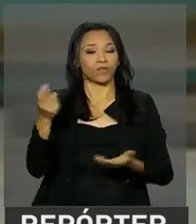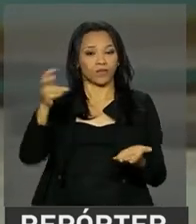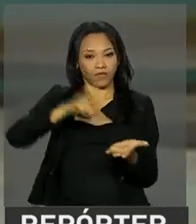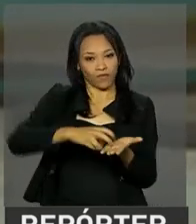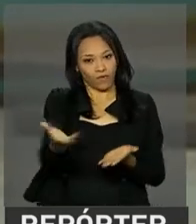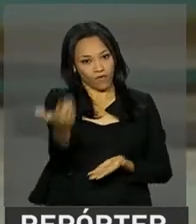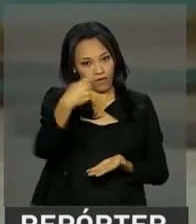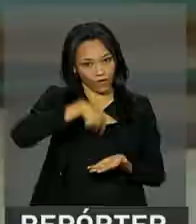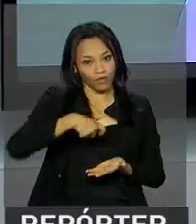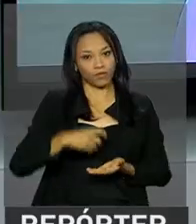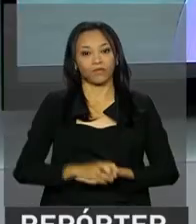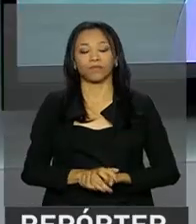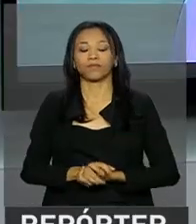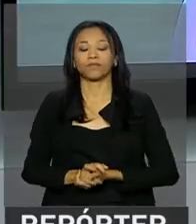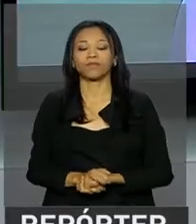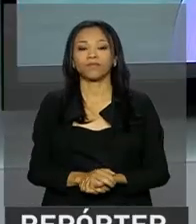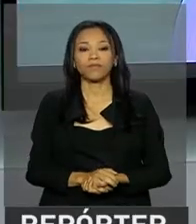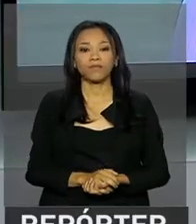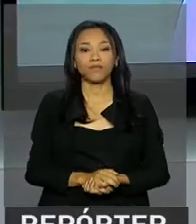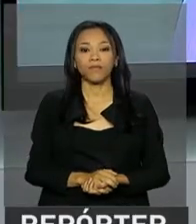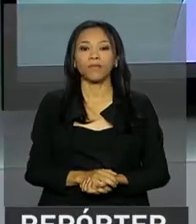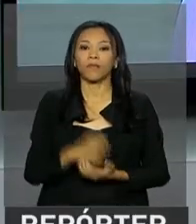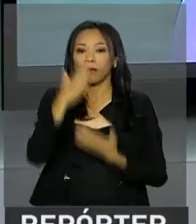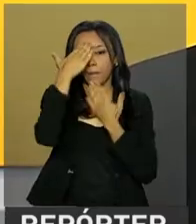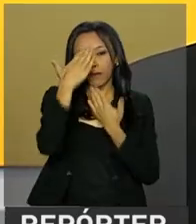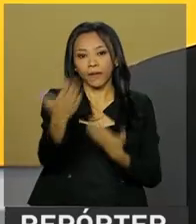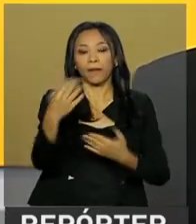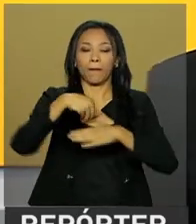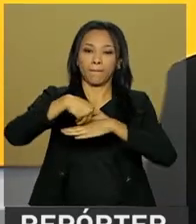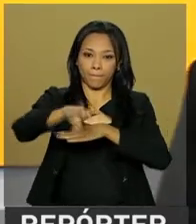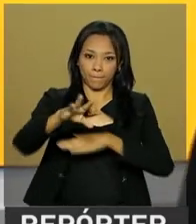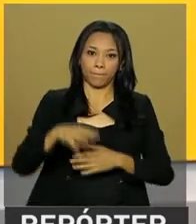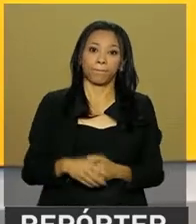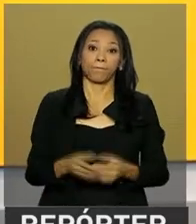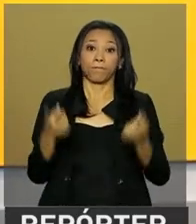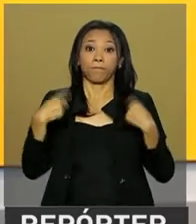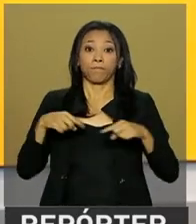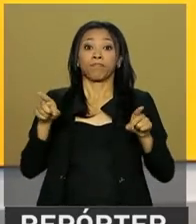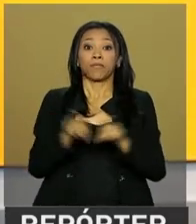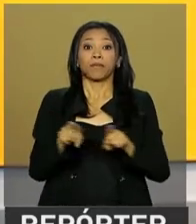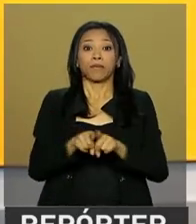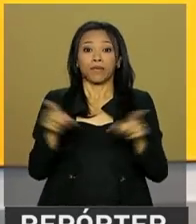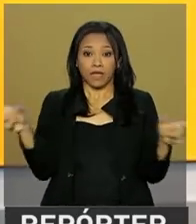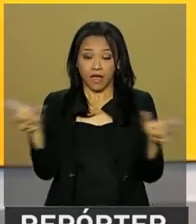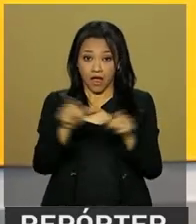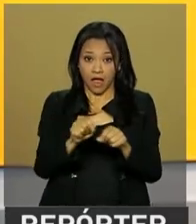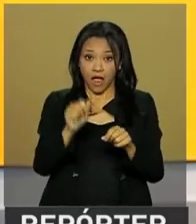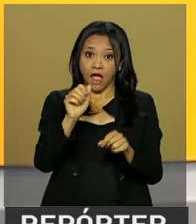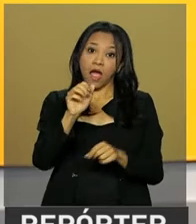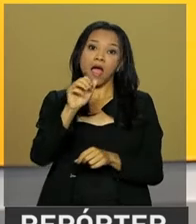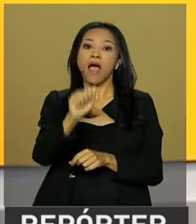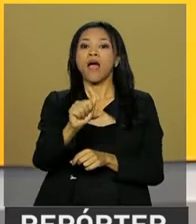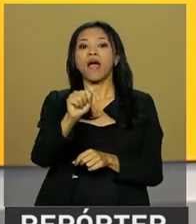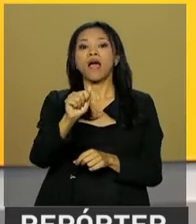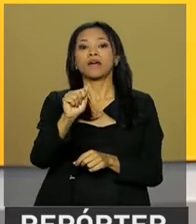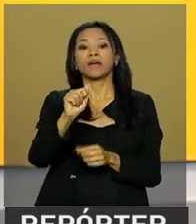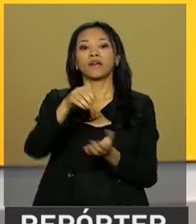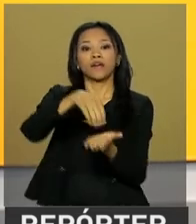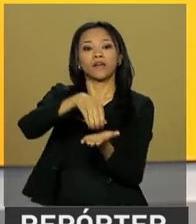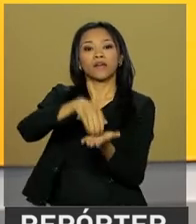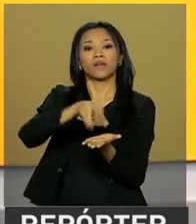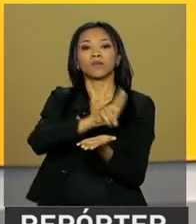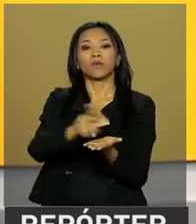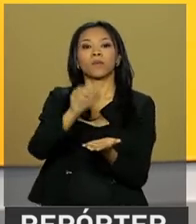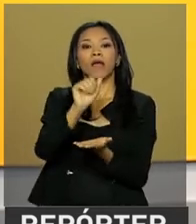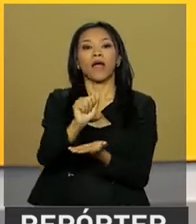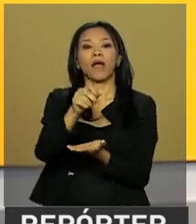no estúdio leandro toque gabriela de gás pelas suas informações olha a agência brasileira de promoção de exportações e investimentos